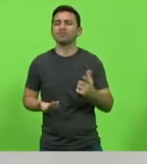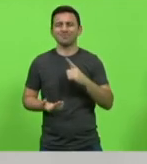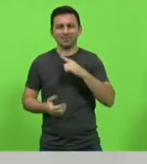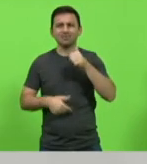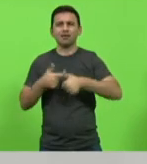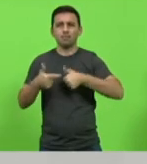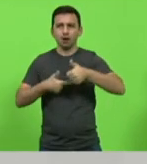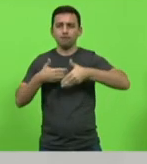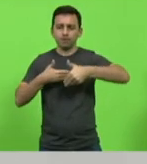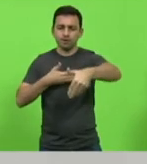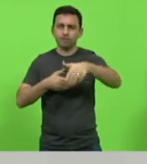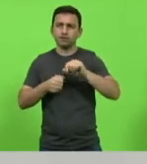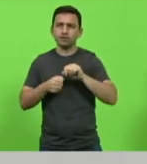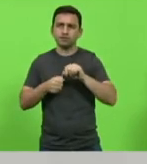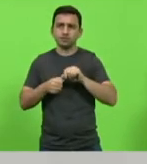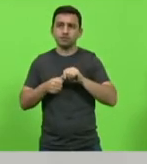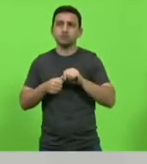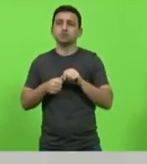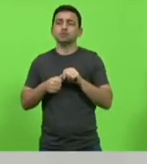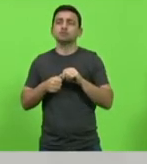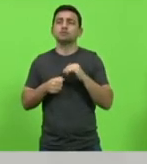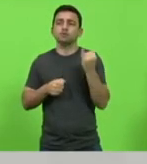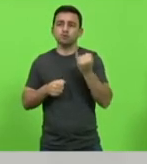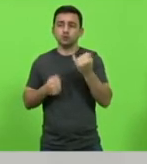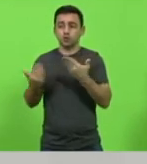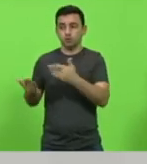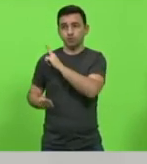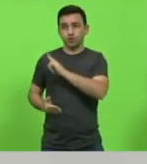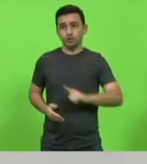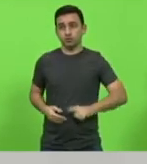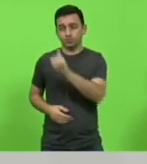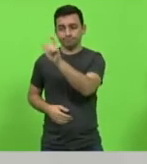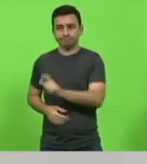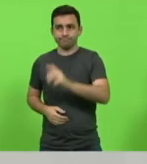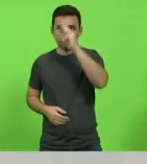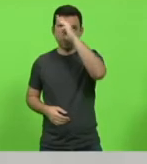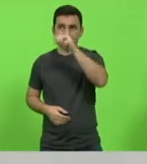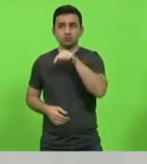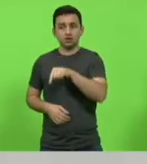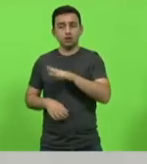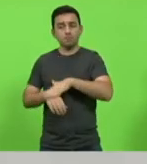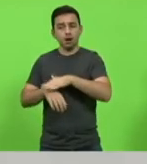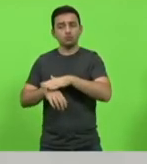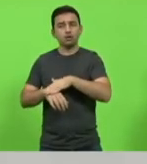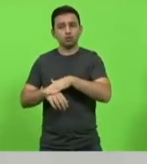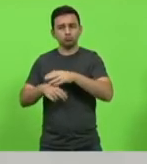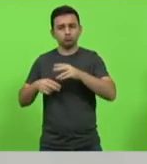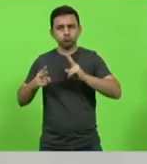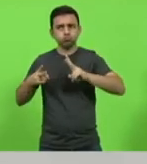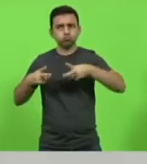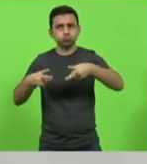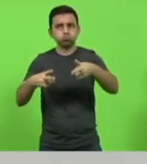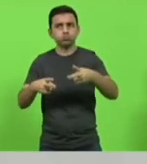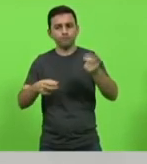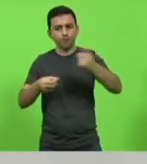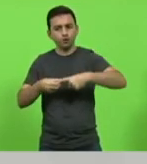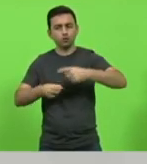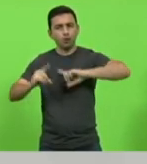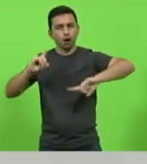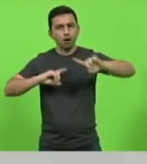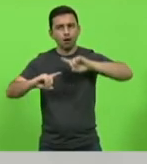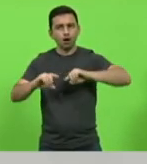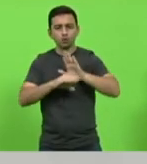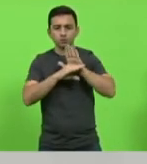a fazer e eu espero que o governador Moisés tome as rédeas comando e para que as secretarias